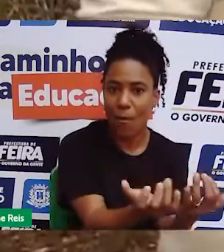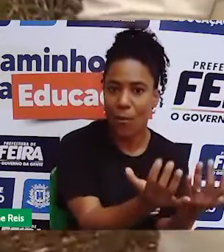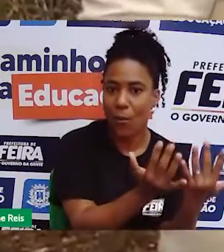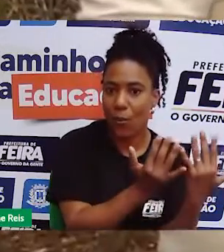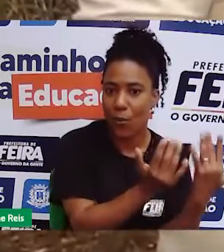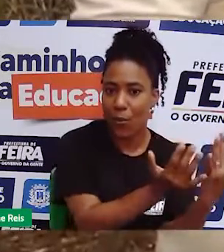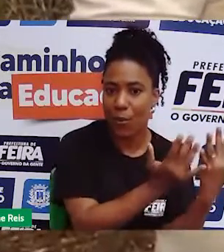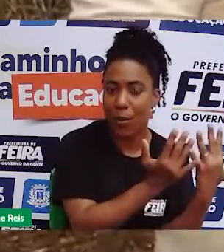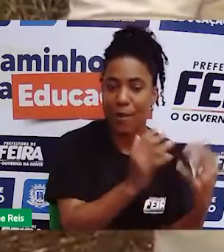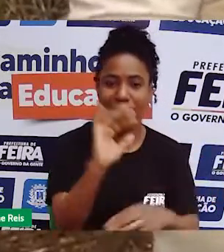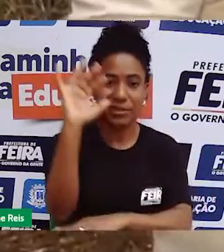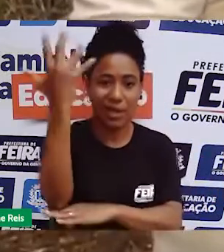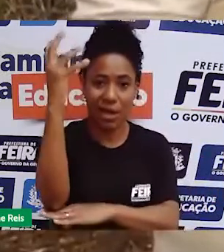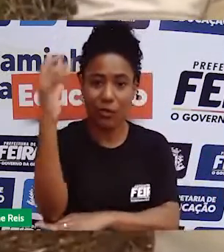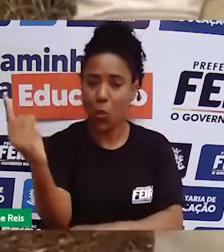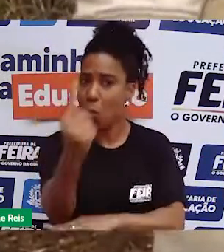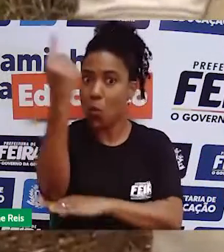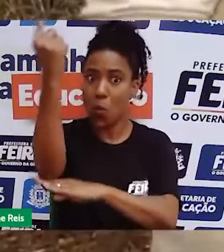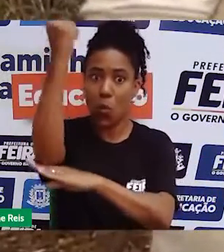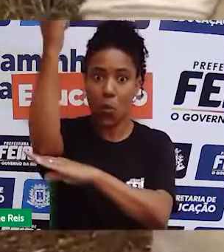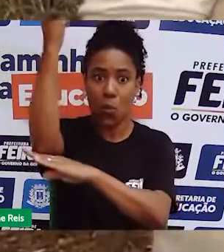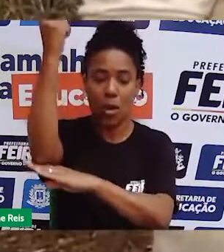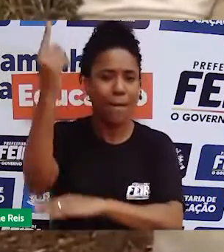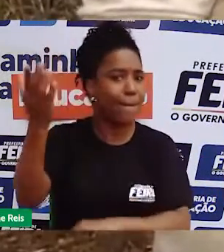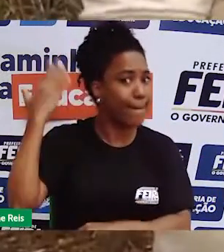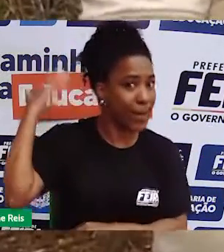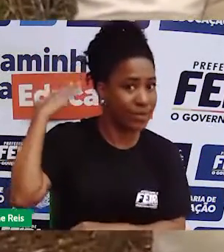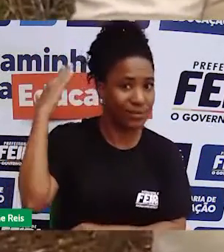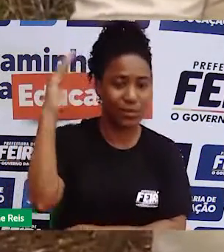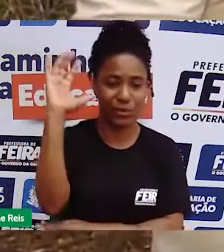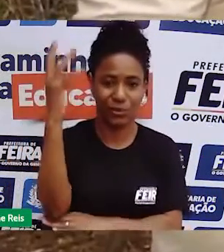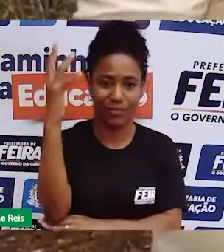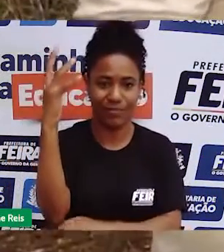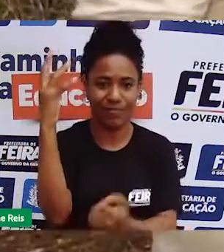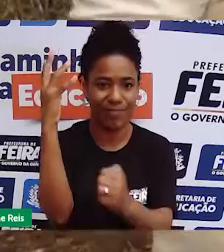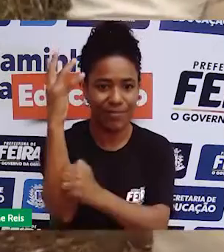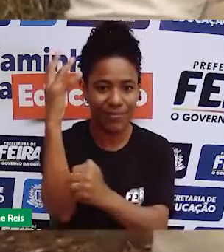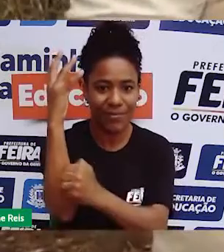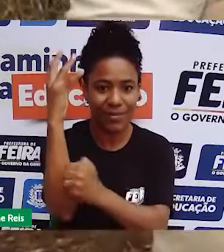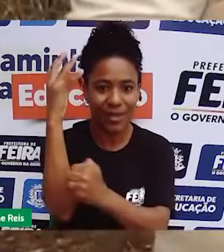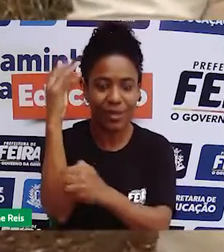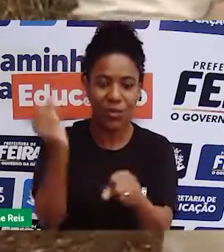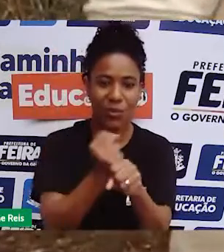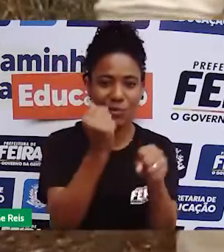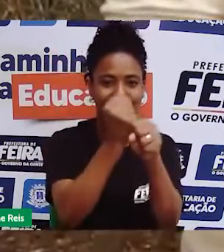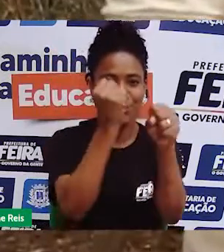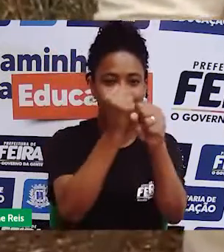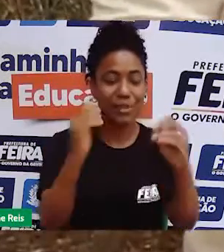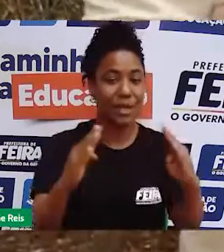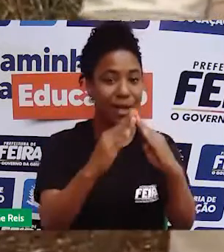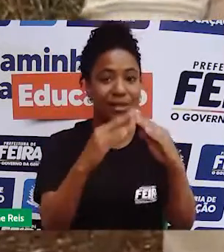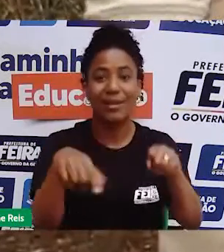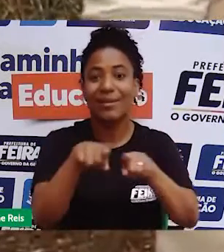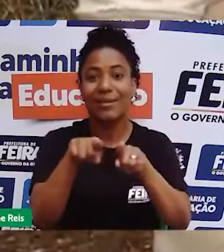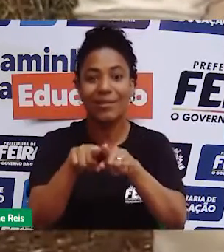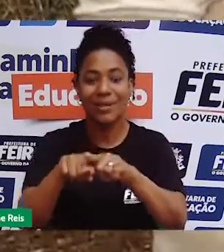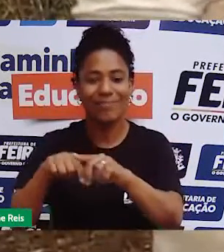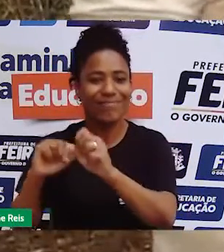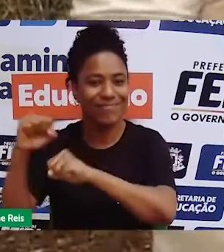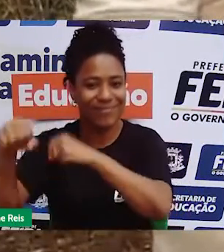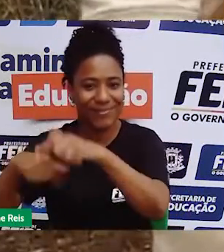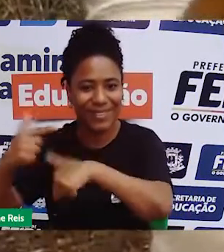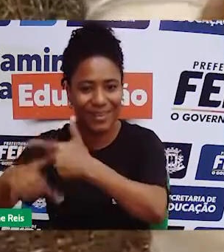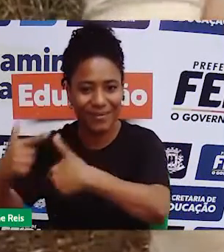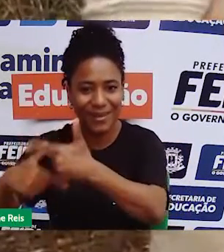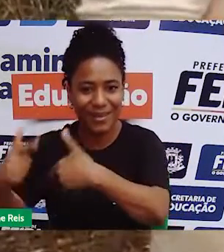construção civil, muito usada para fazer prensa de casa de farinha, e também ela foi usada também para serrar,